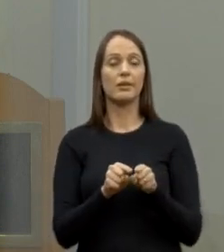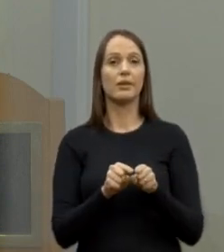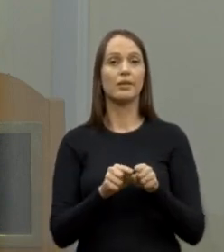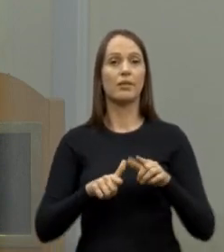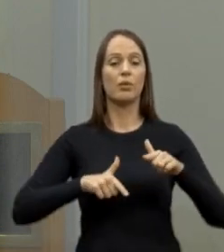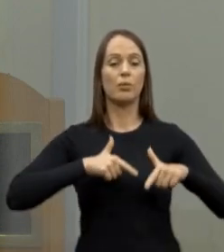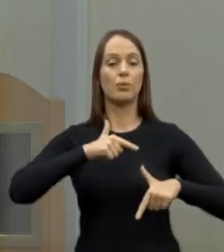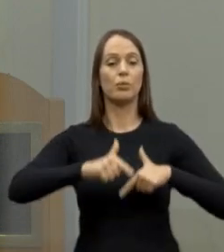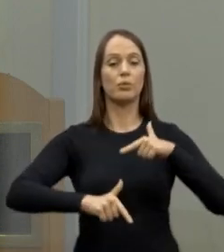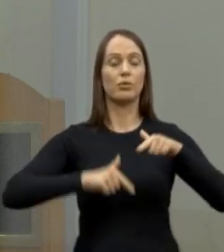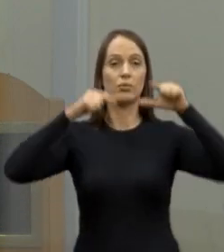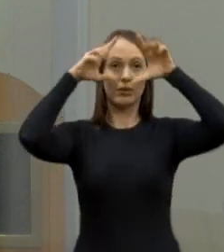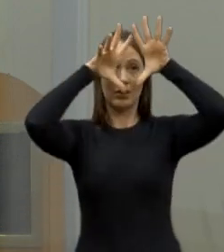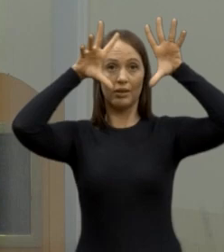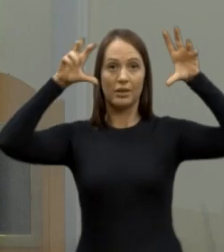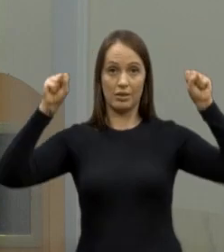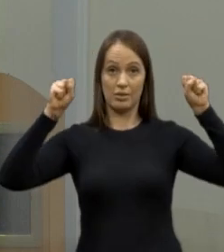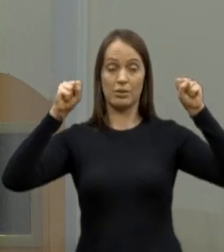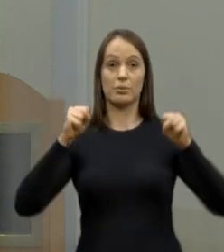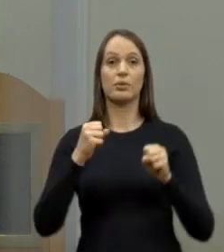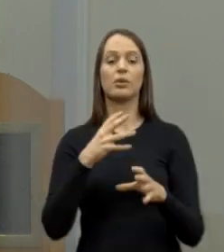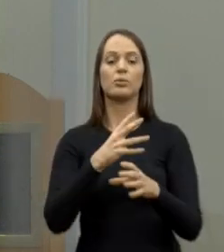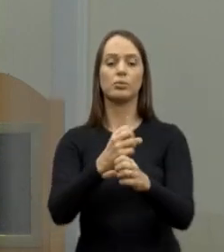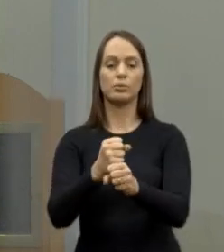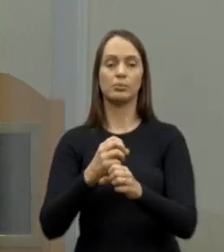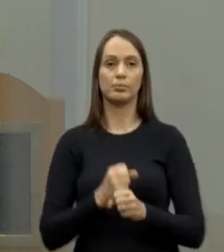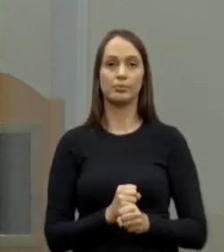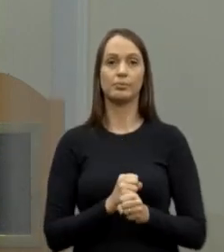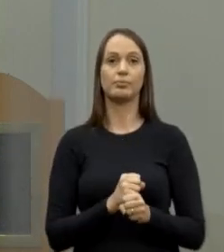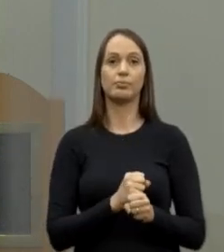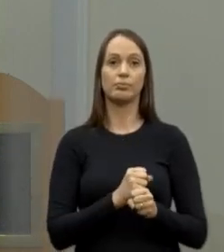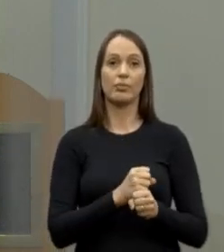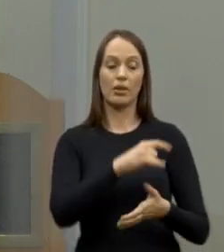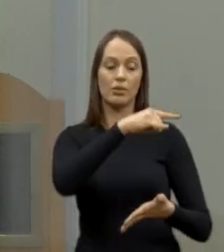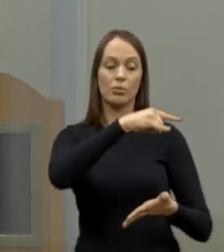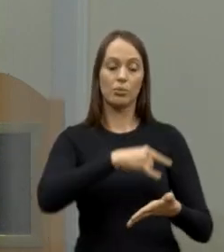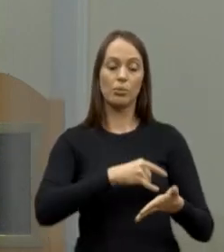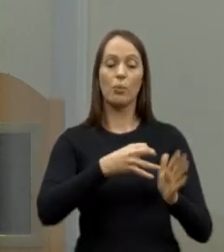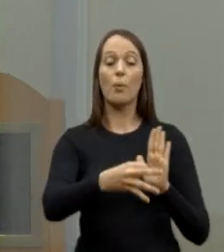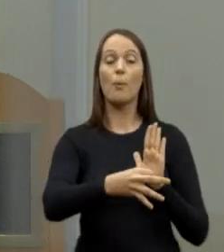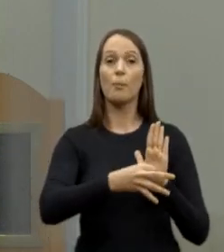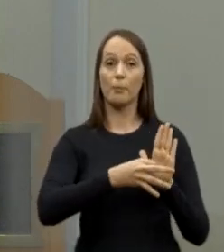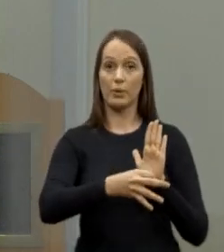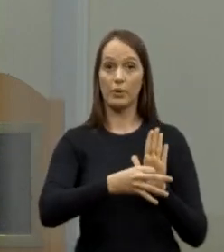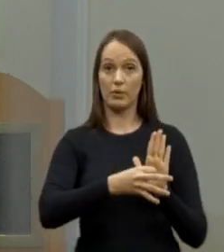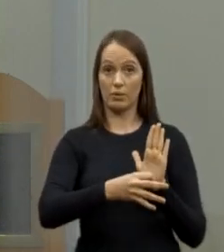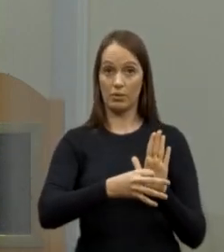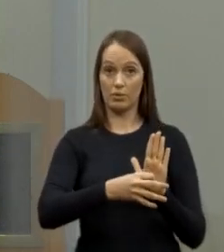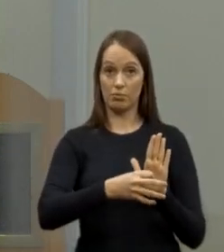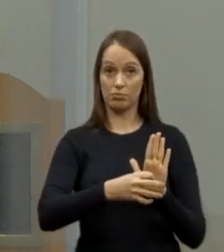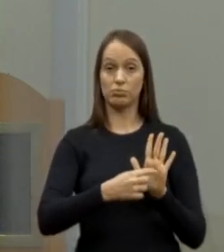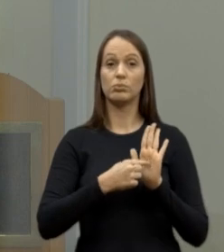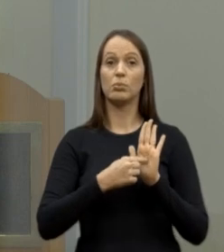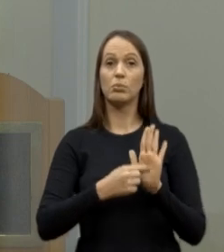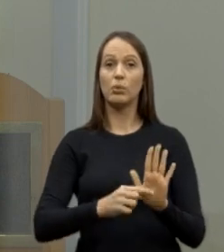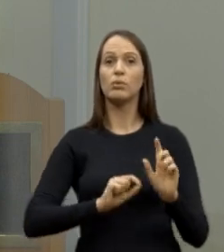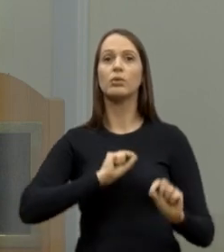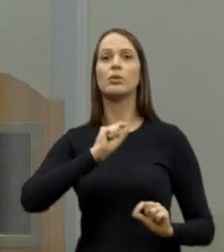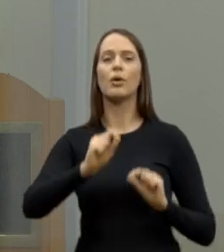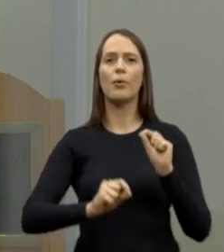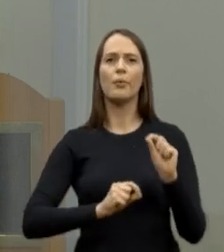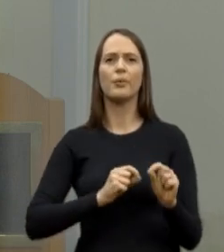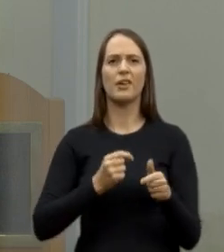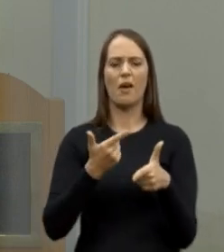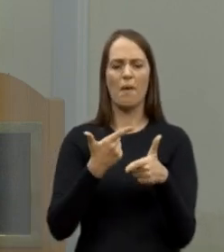e fundamental do Tribunal de Contas. Esses pareceres deveriam servir como um alerta claro de que houve falhas